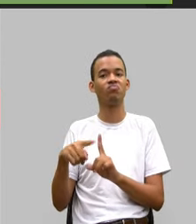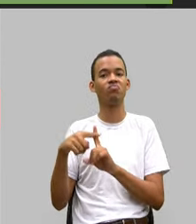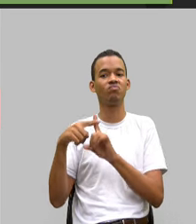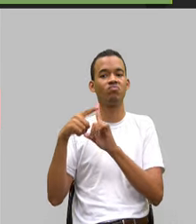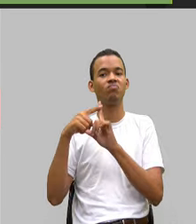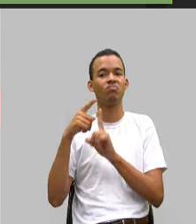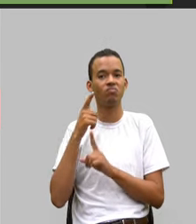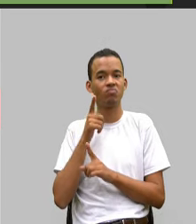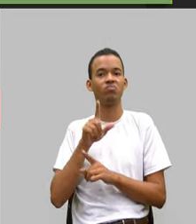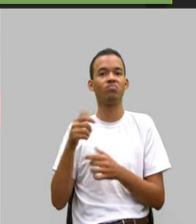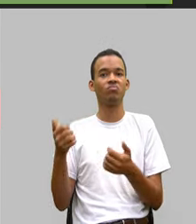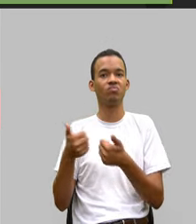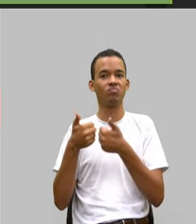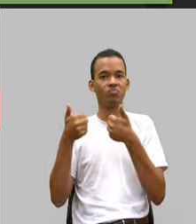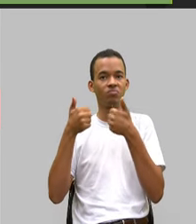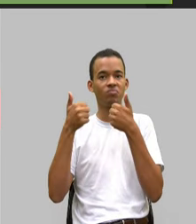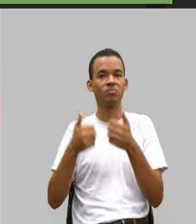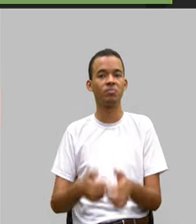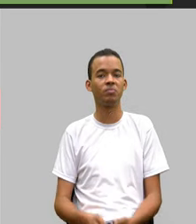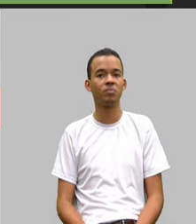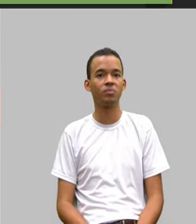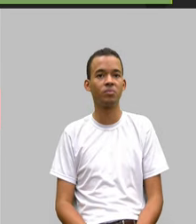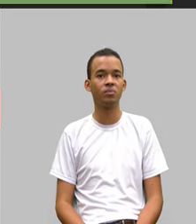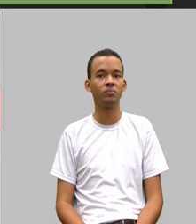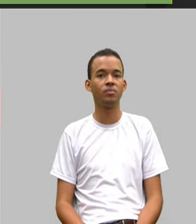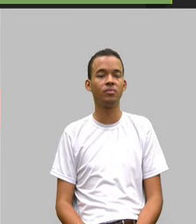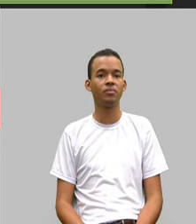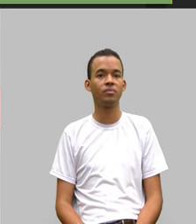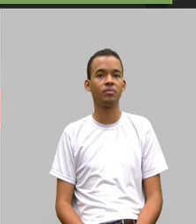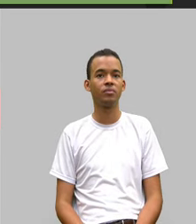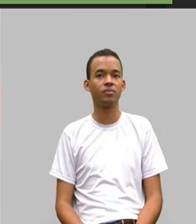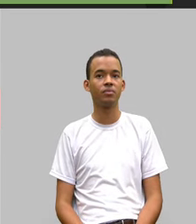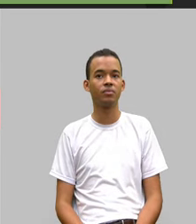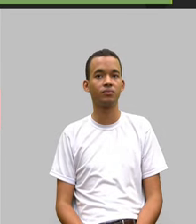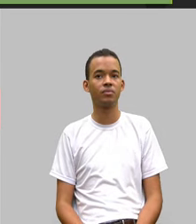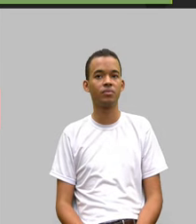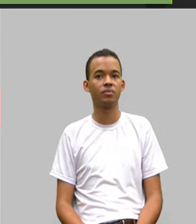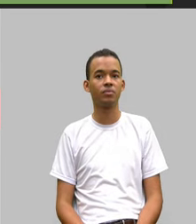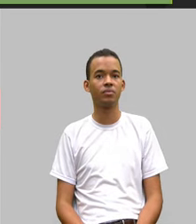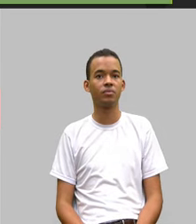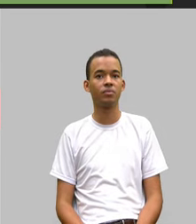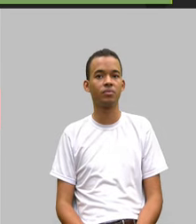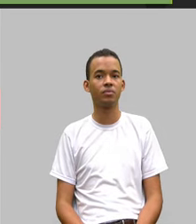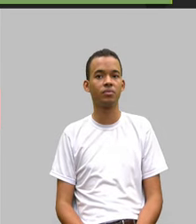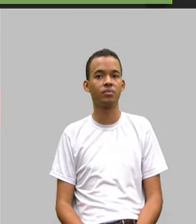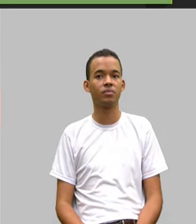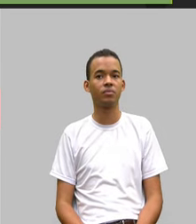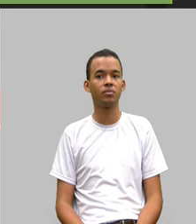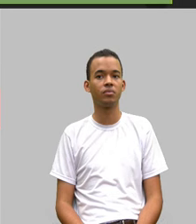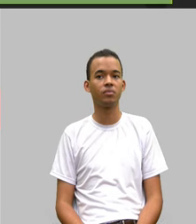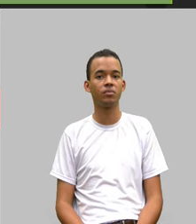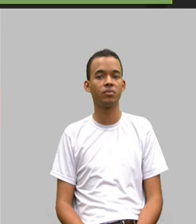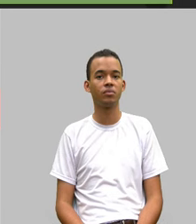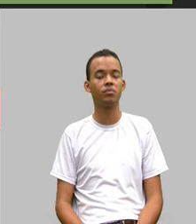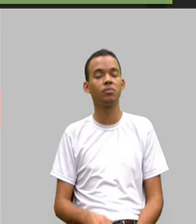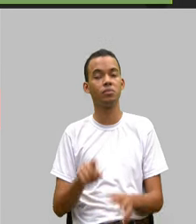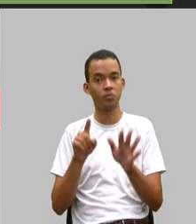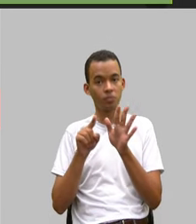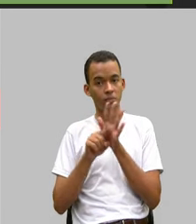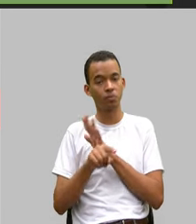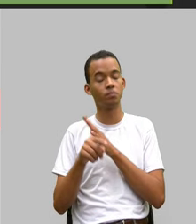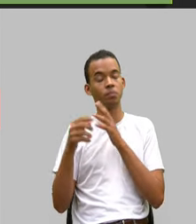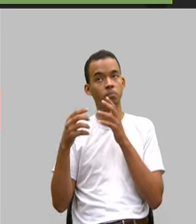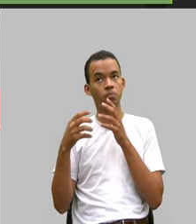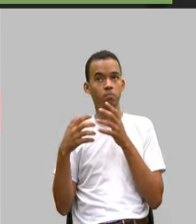paciente e por último eu deixo eh um questionamento né se os produtos à base de cannabis estiverem no